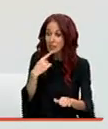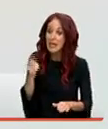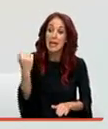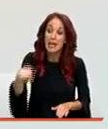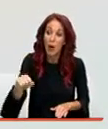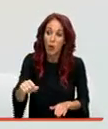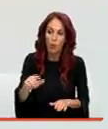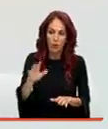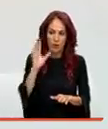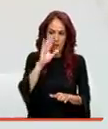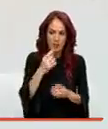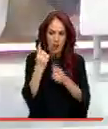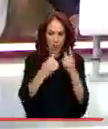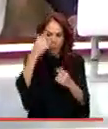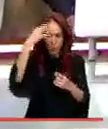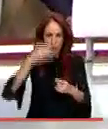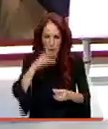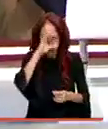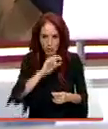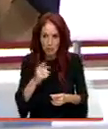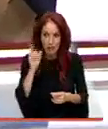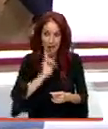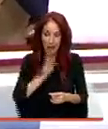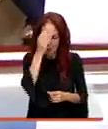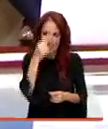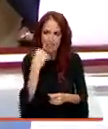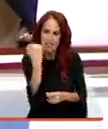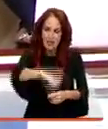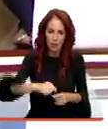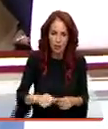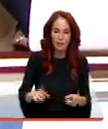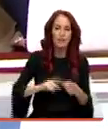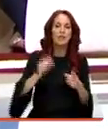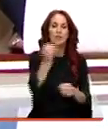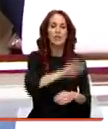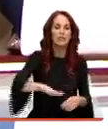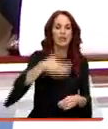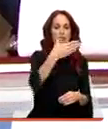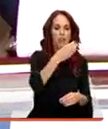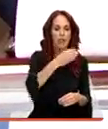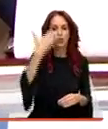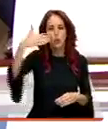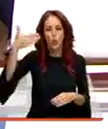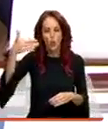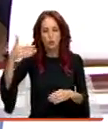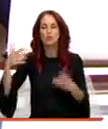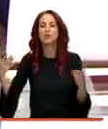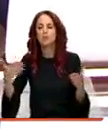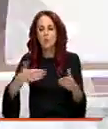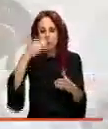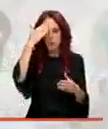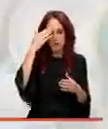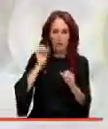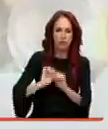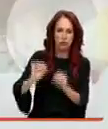isso eu acho fundamental que veio o segundo cinco para crianças de 11 e 12 anos o que ela sugere diversidade e respeito à prevenção dos maus-tratos